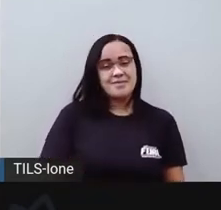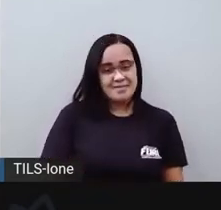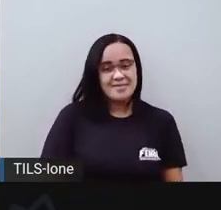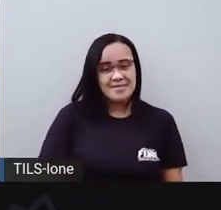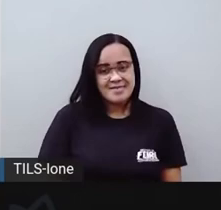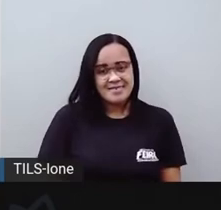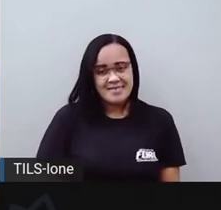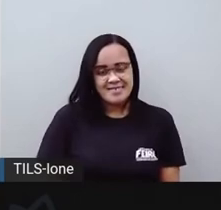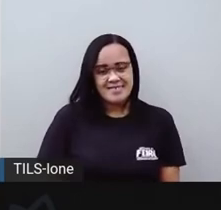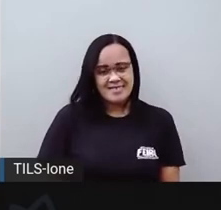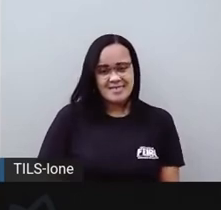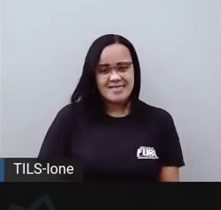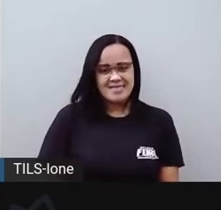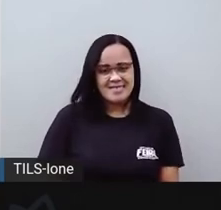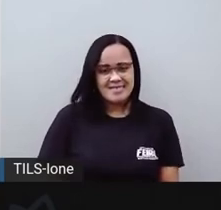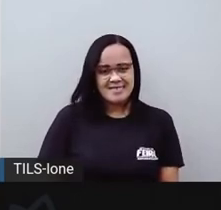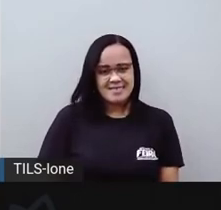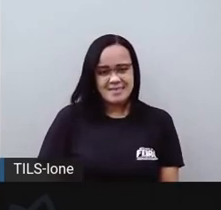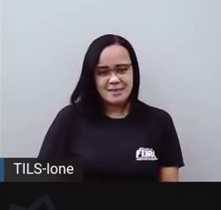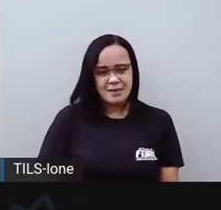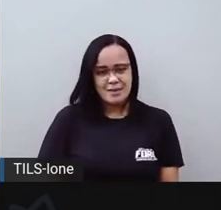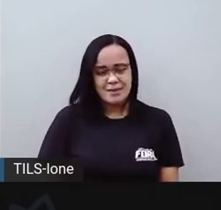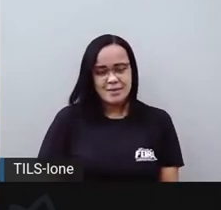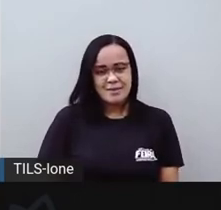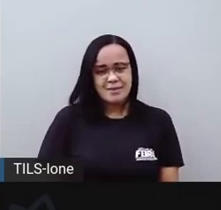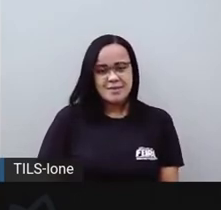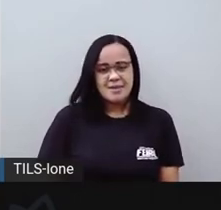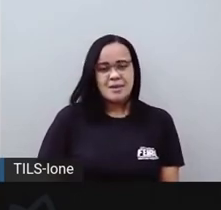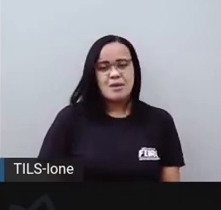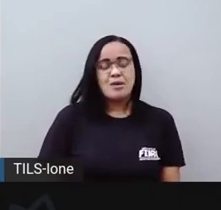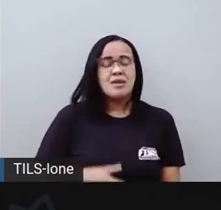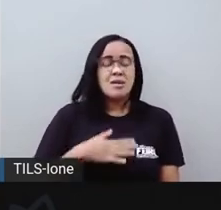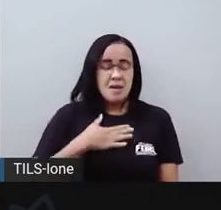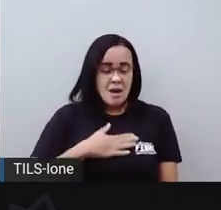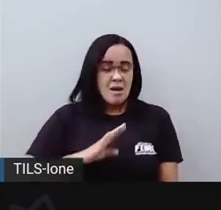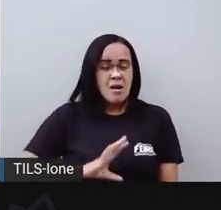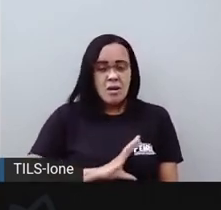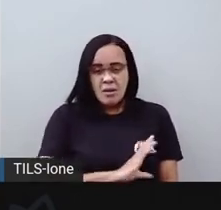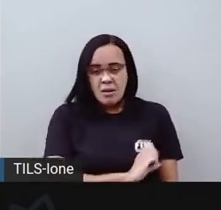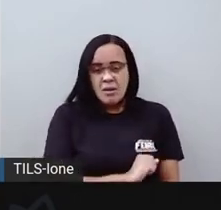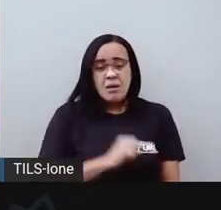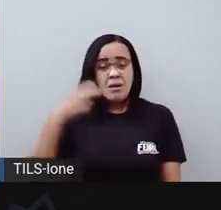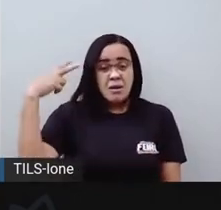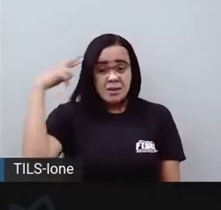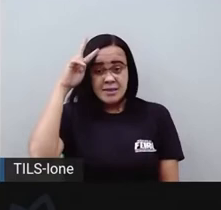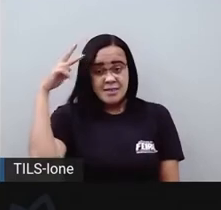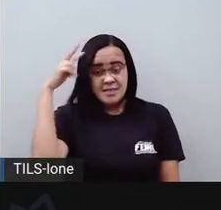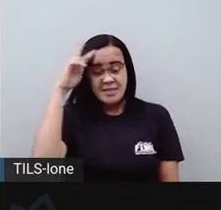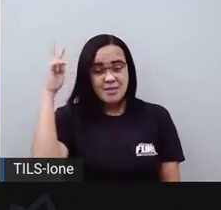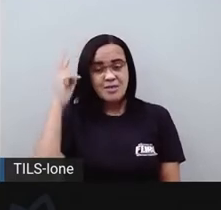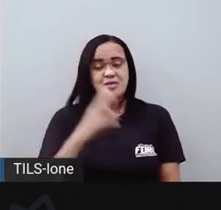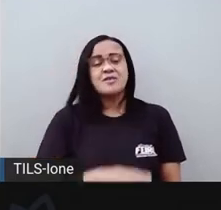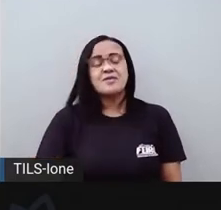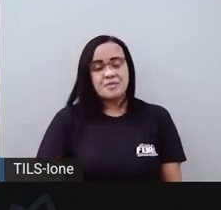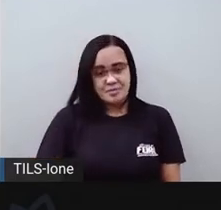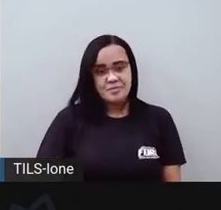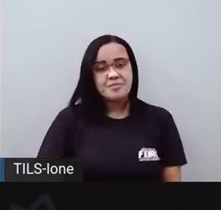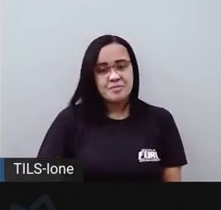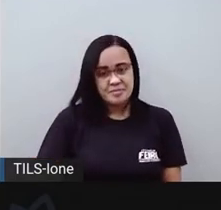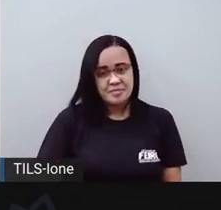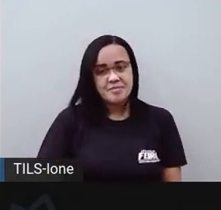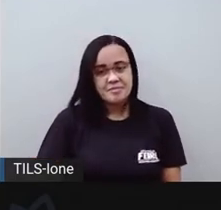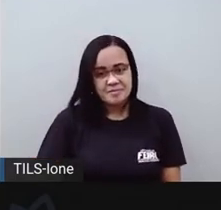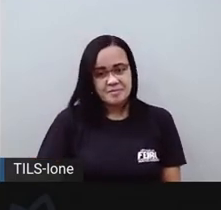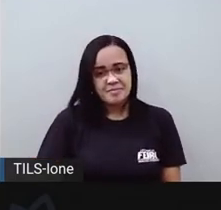viu? Eu adoro e amei escutar a história. Ah, eu Vamos acho que a meninada